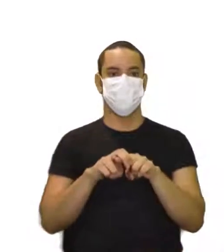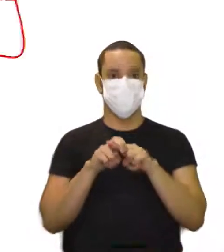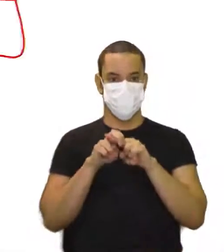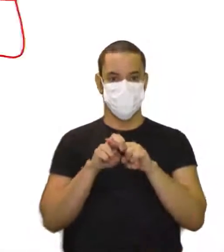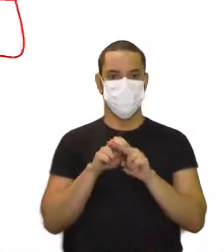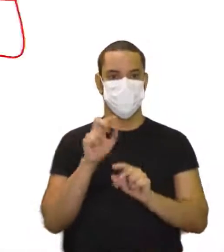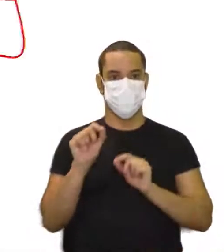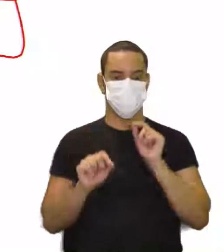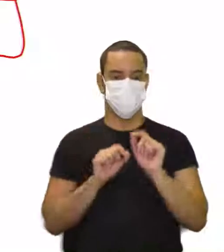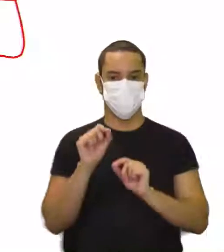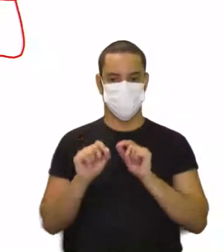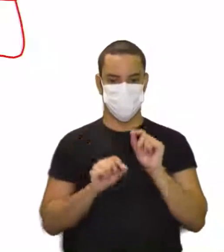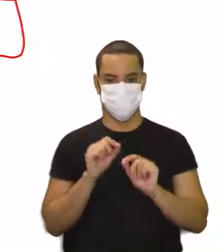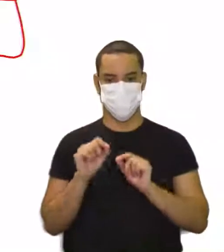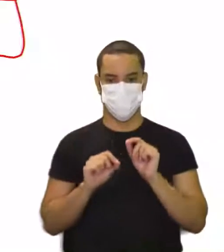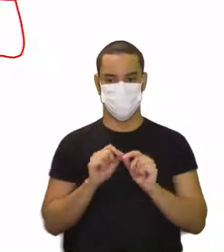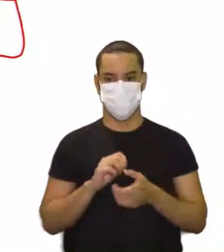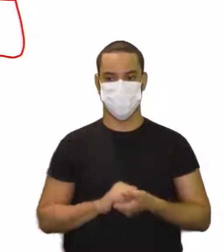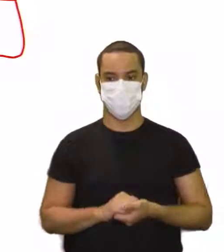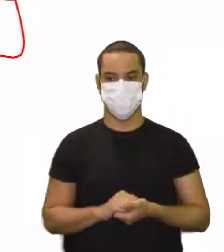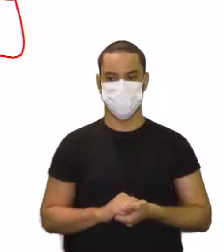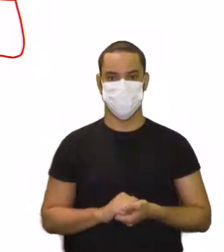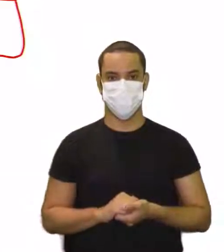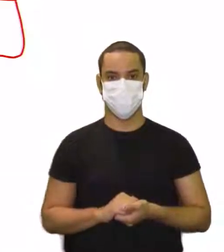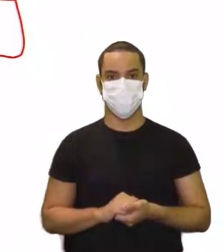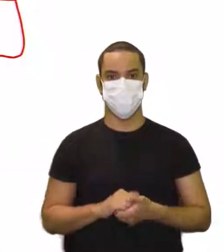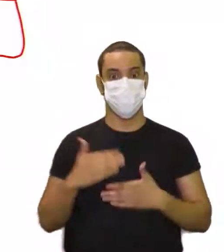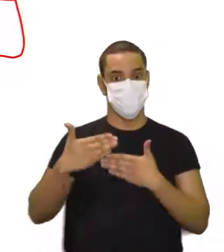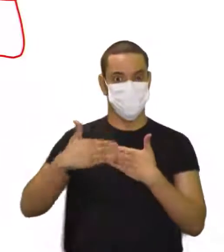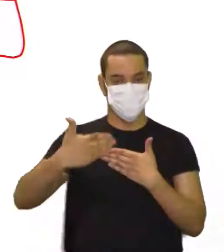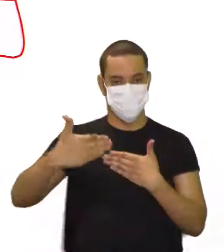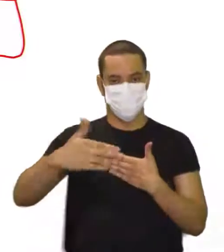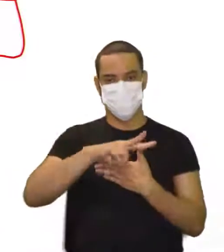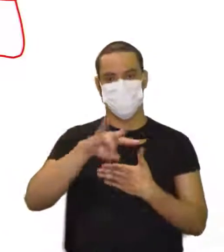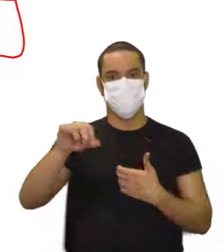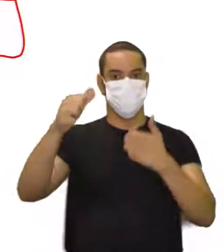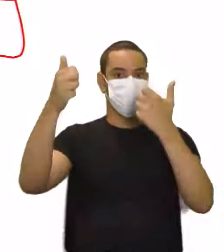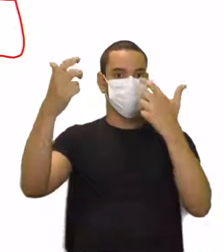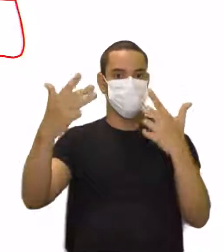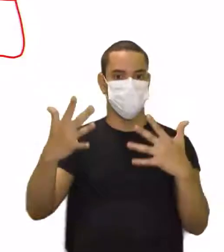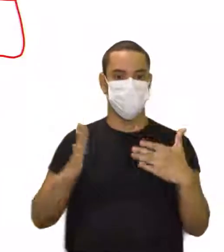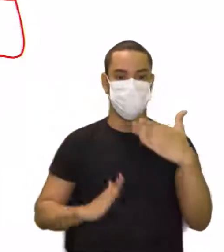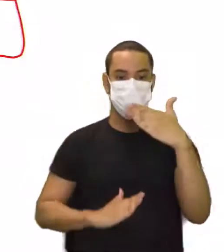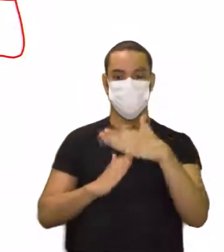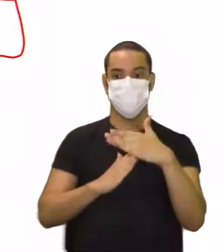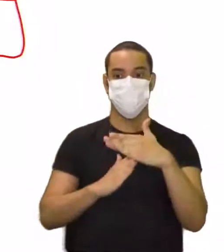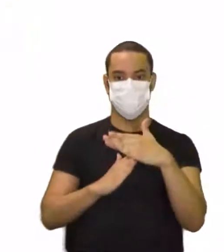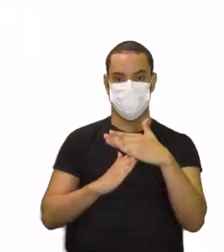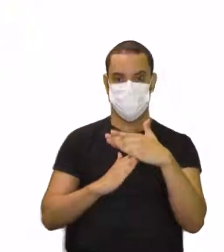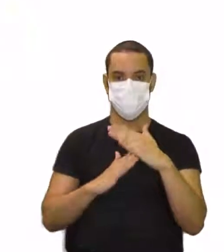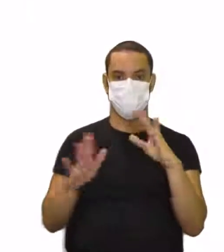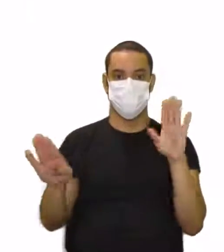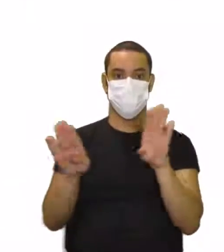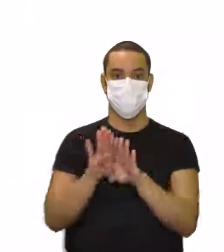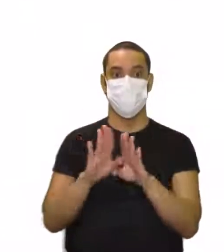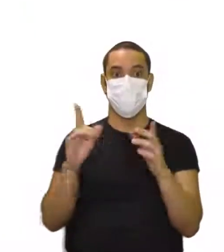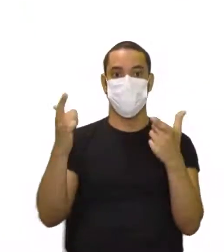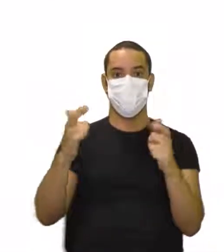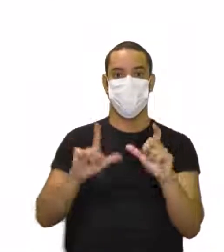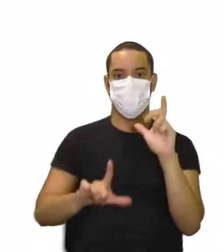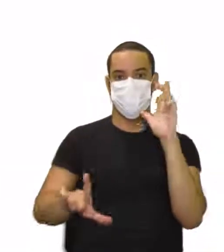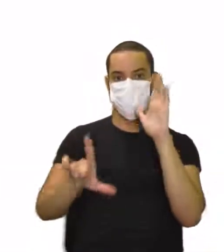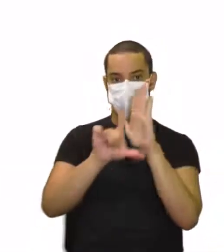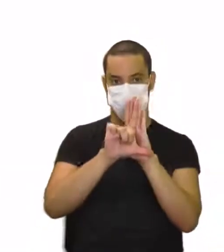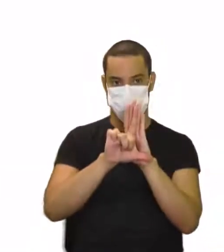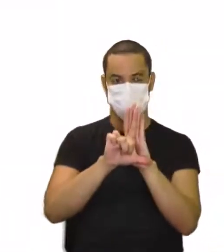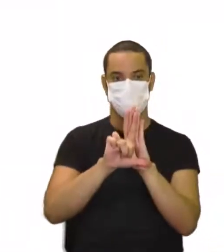você vai ter aí, já um pouquinho mais na frente, nós vamos falar o limite, até onde é válida as leis de Newton, de